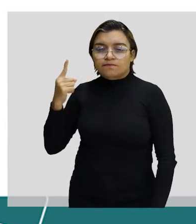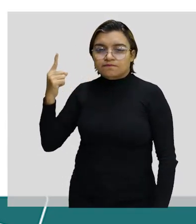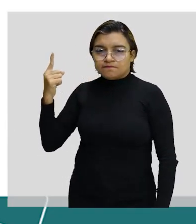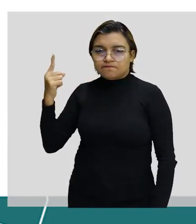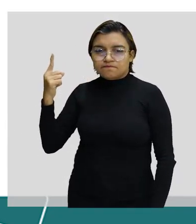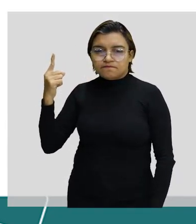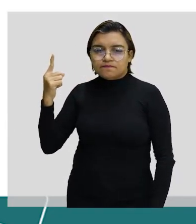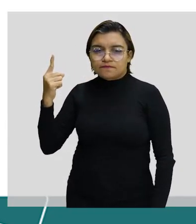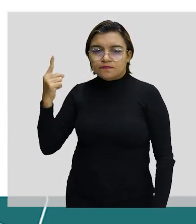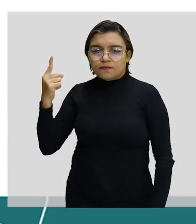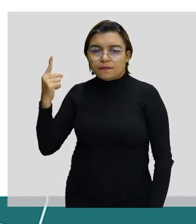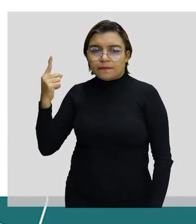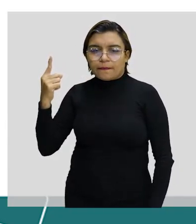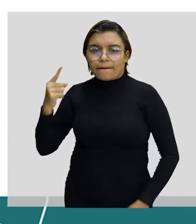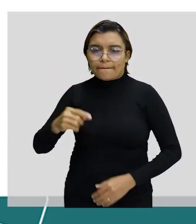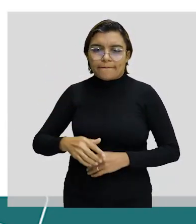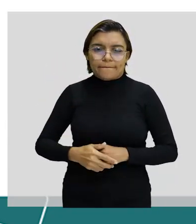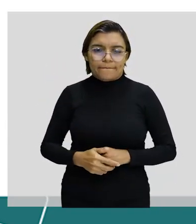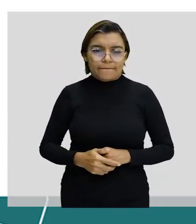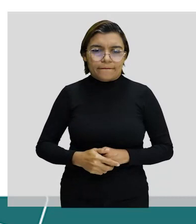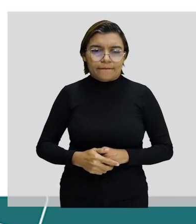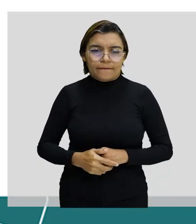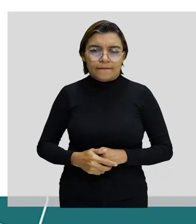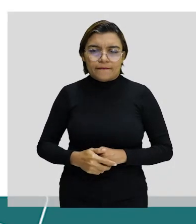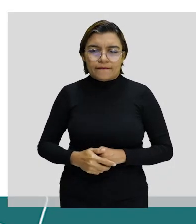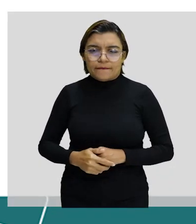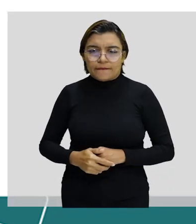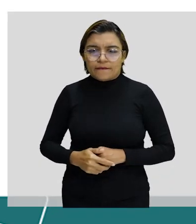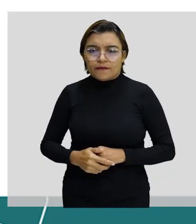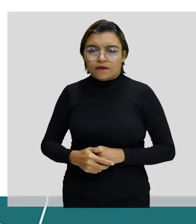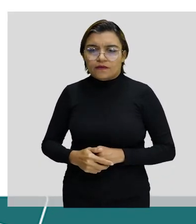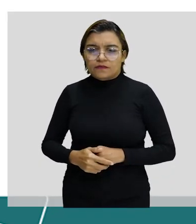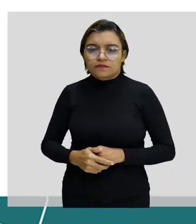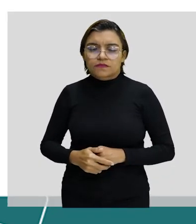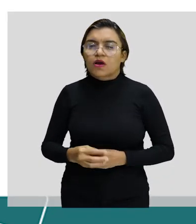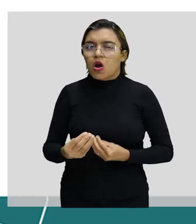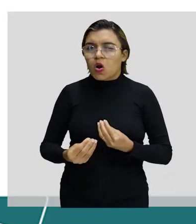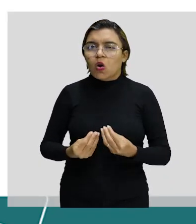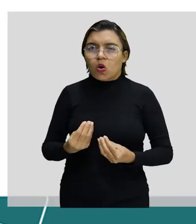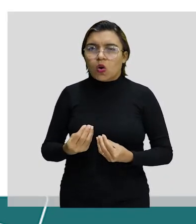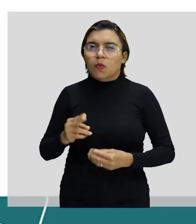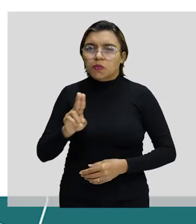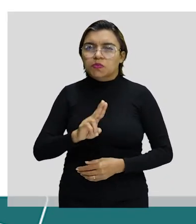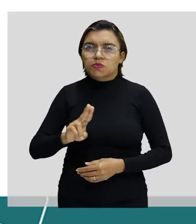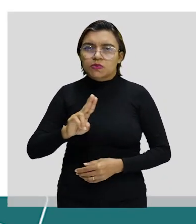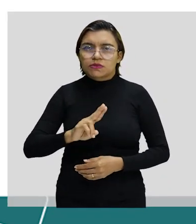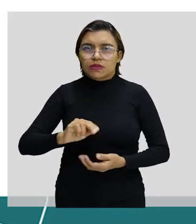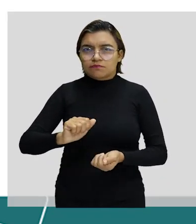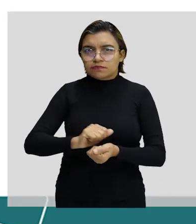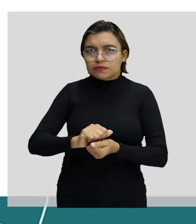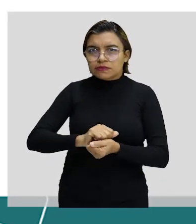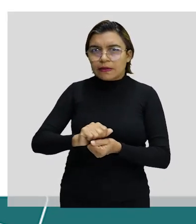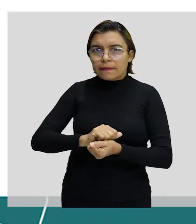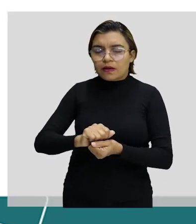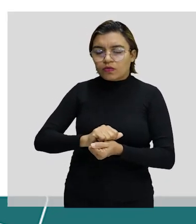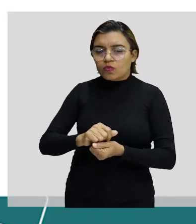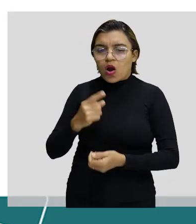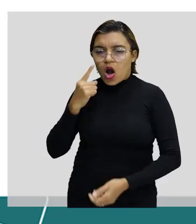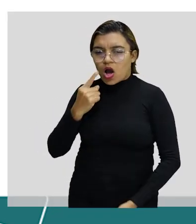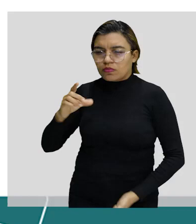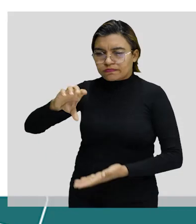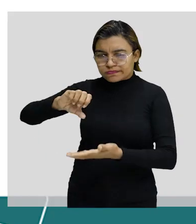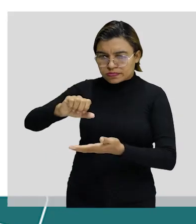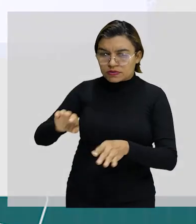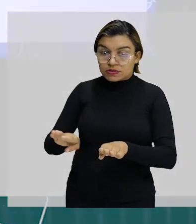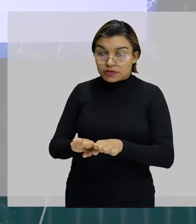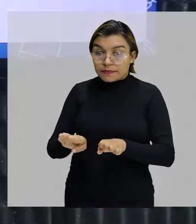ação desengordurante, geralmente se usa um detergente ou um sabão. Esse tipo de limpeza resulta da